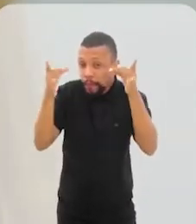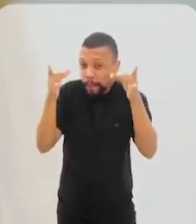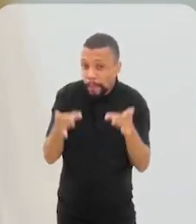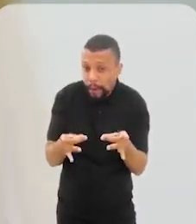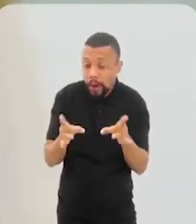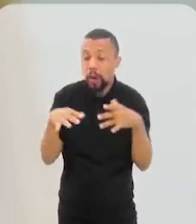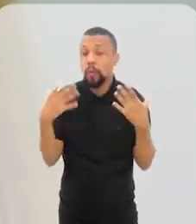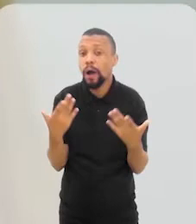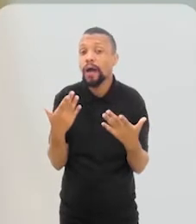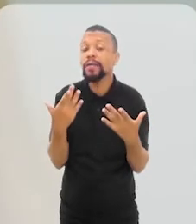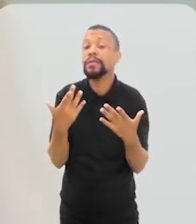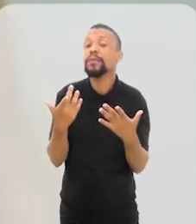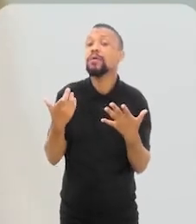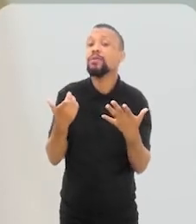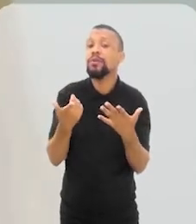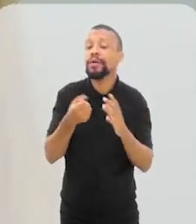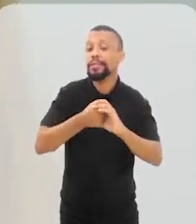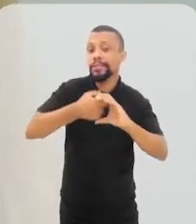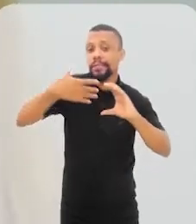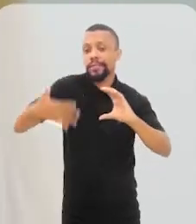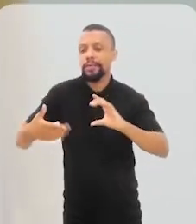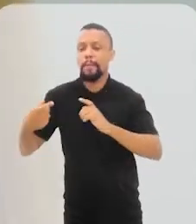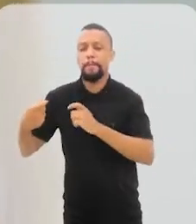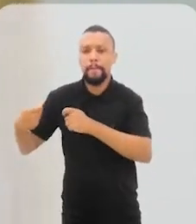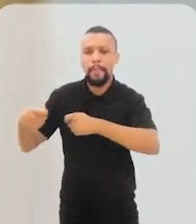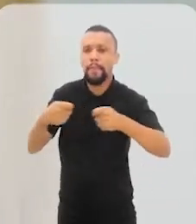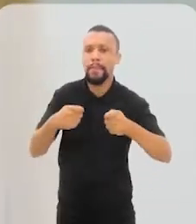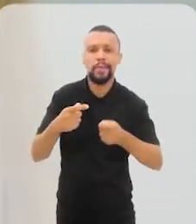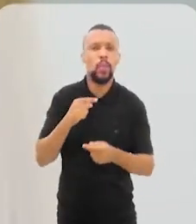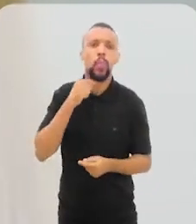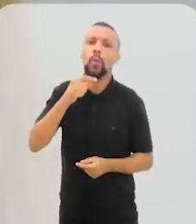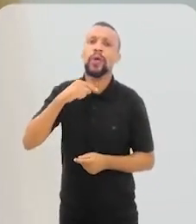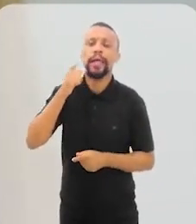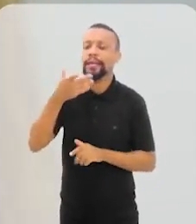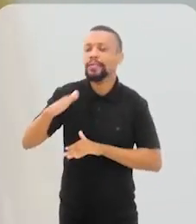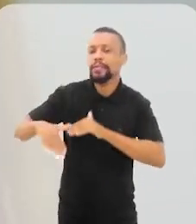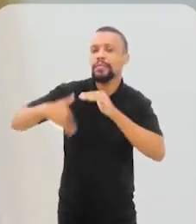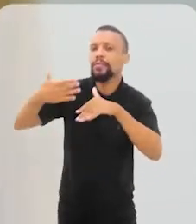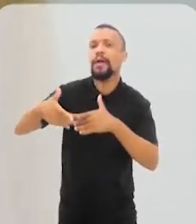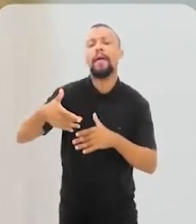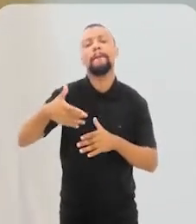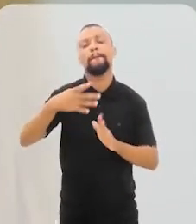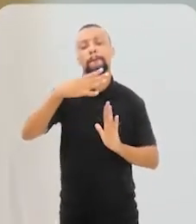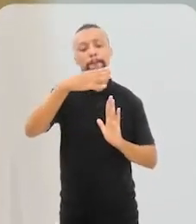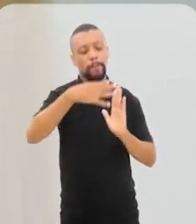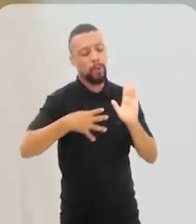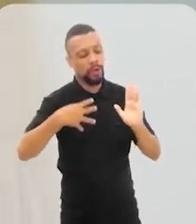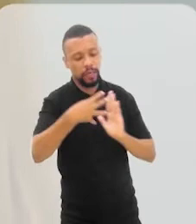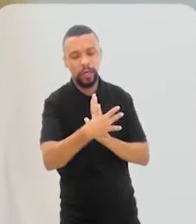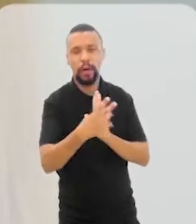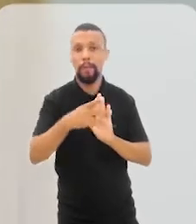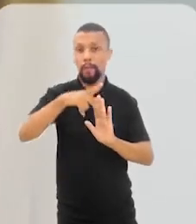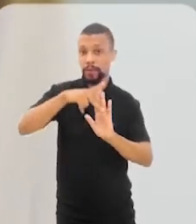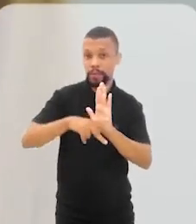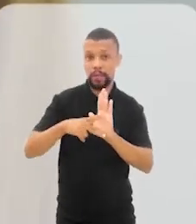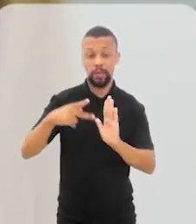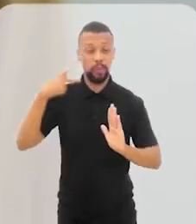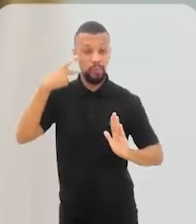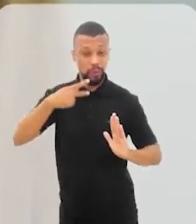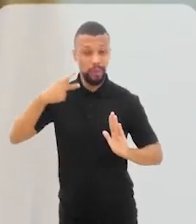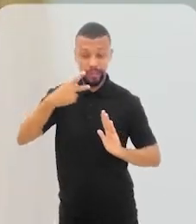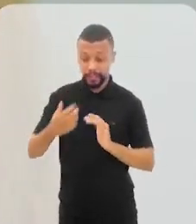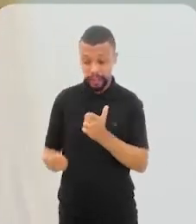não sabe quais são as suas necessidades e não consegue desenvolver, então, programas, projetos, políticas que apoiem